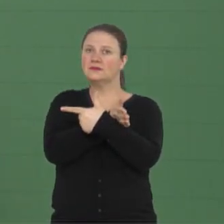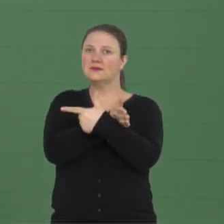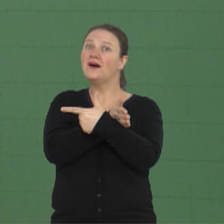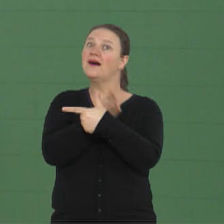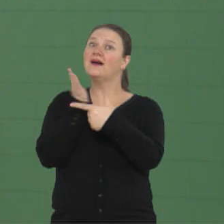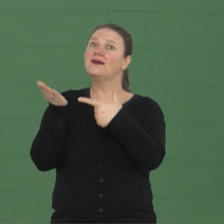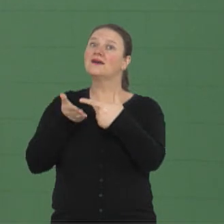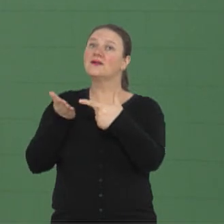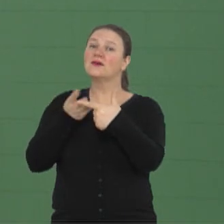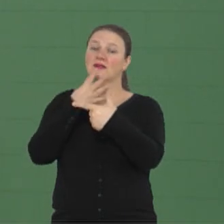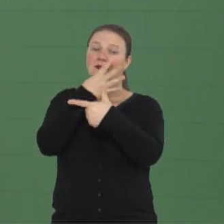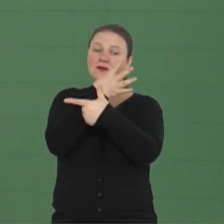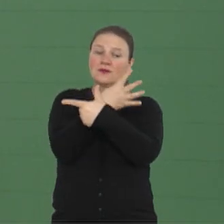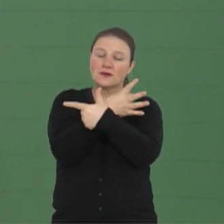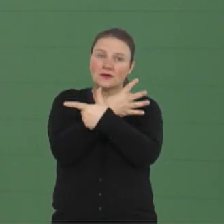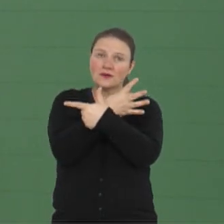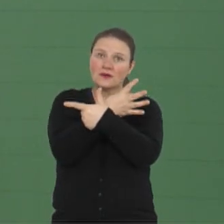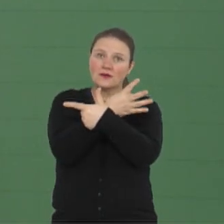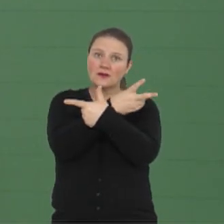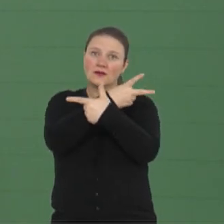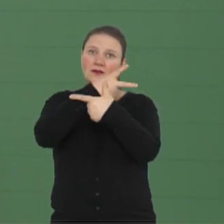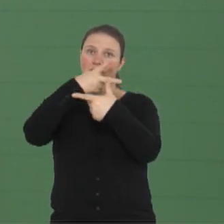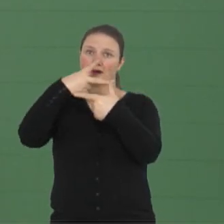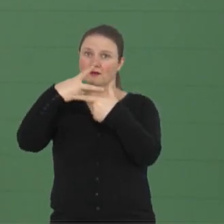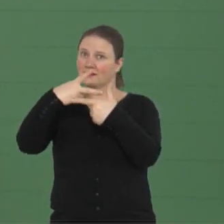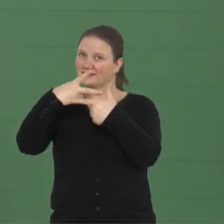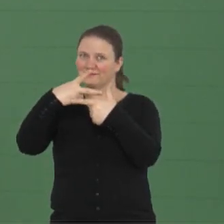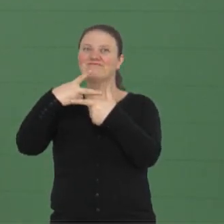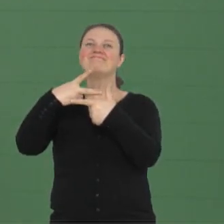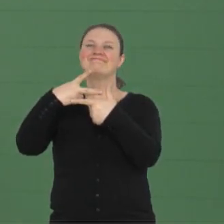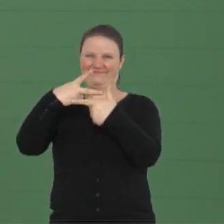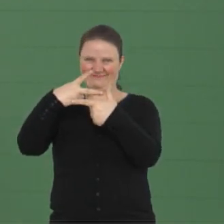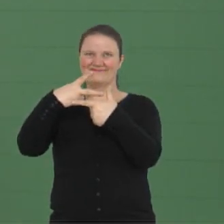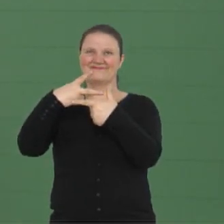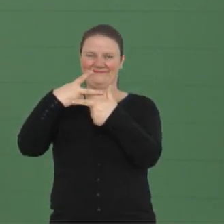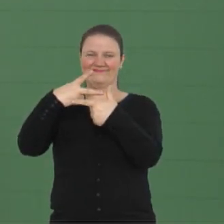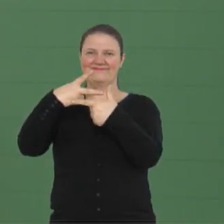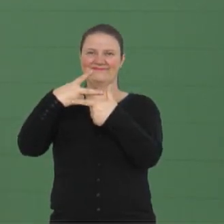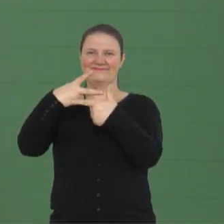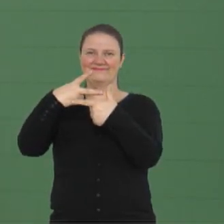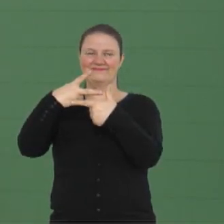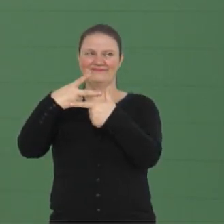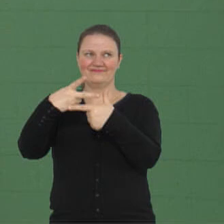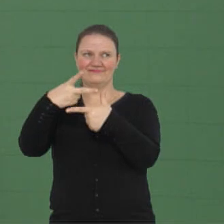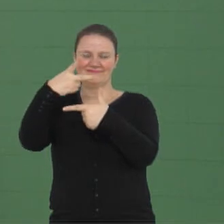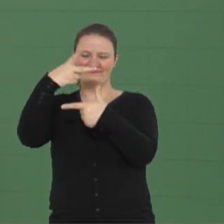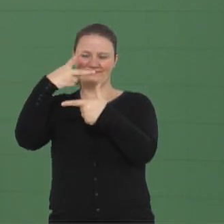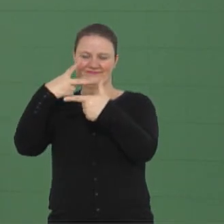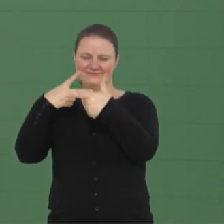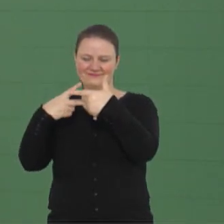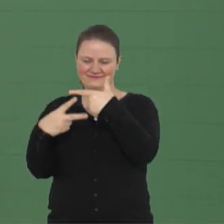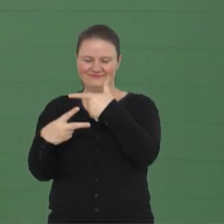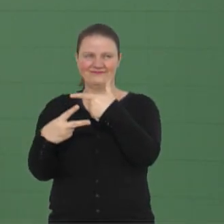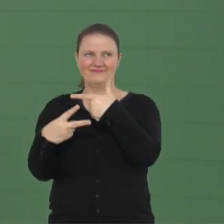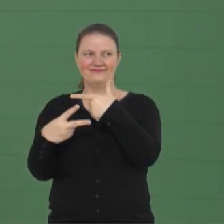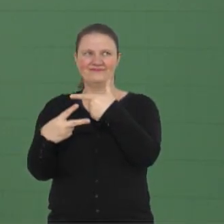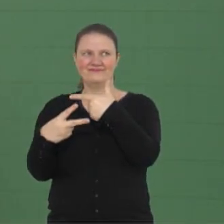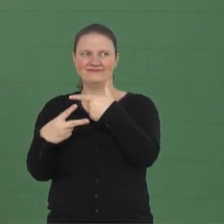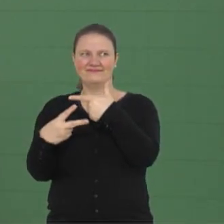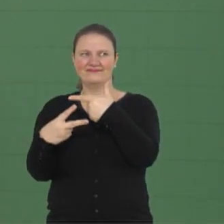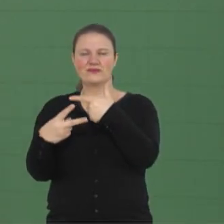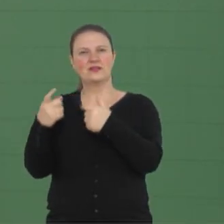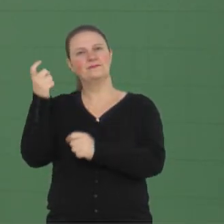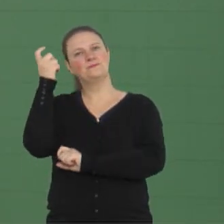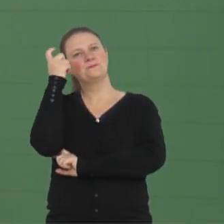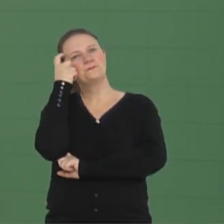20. Agora nós temos 4 dividido por 2. E desta forma, você vai